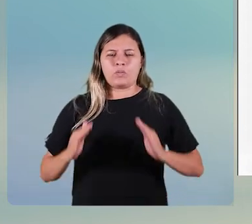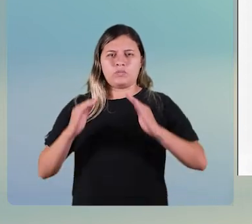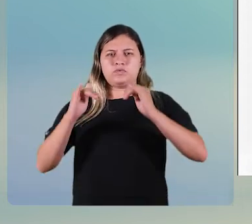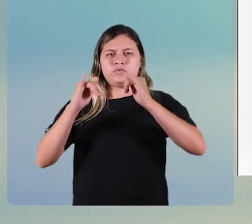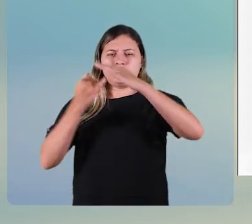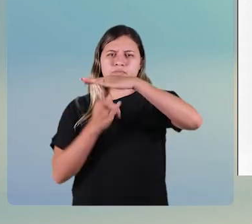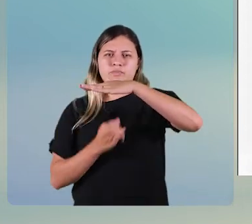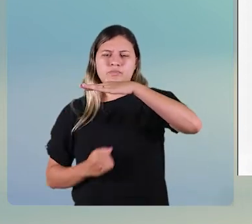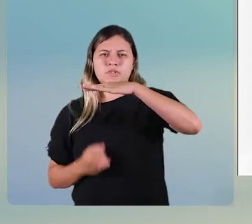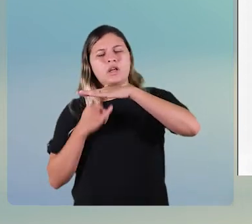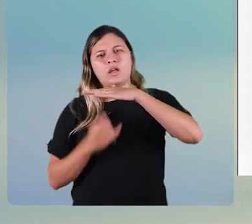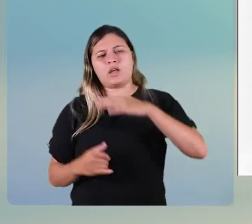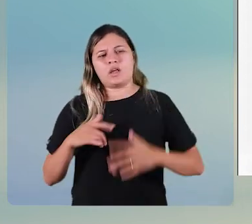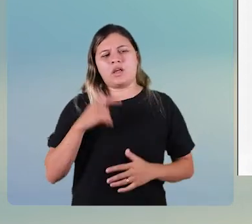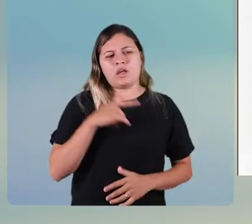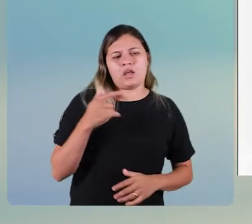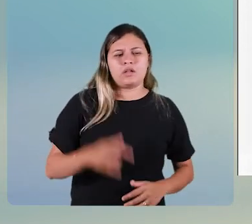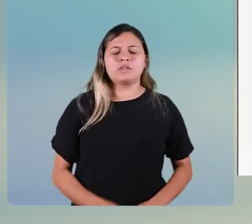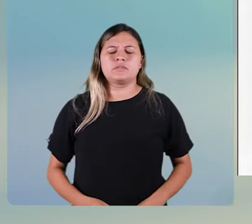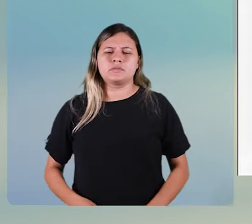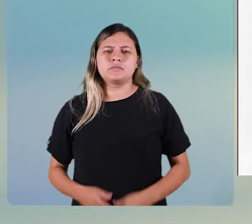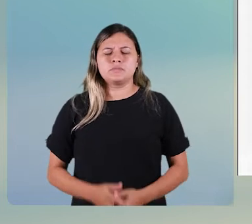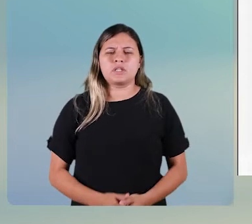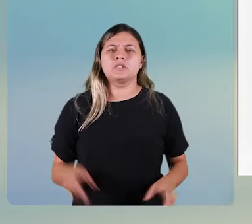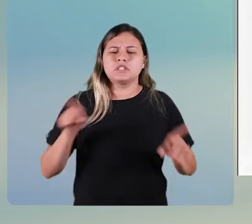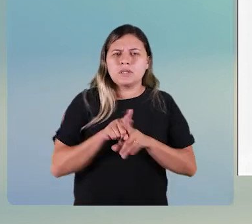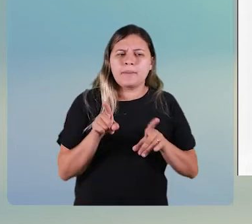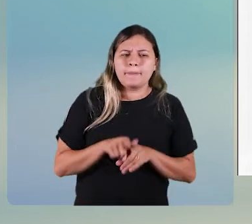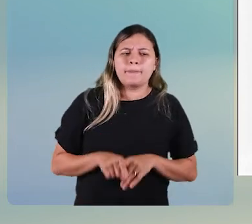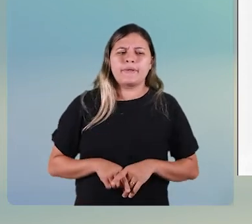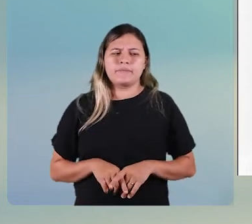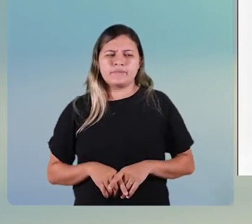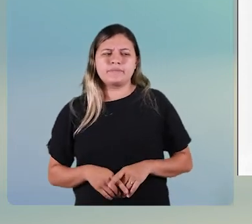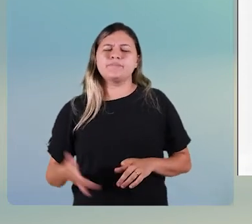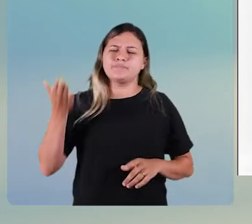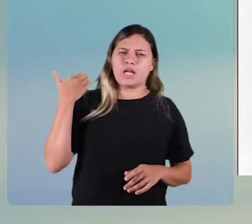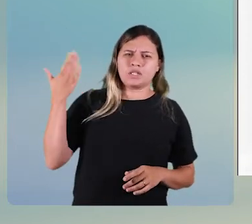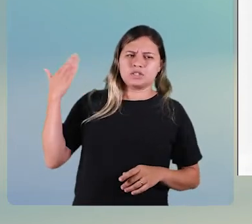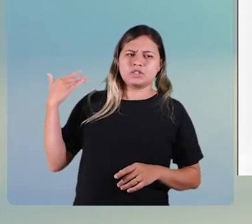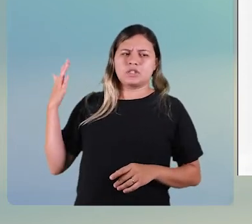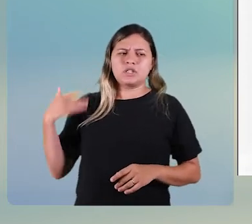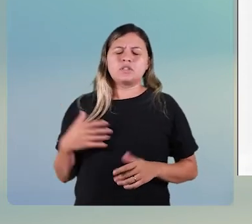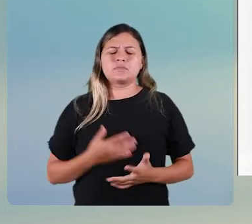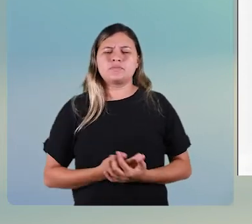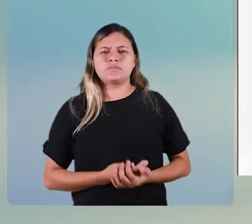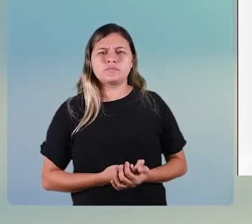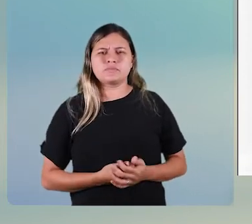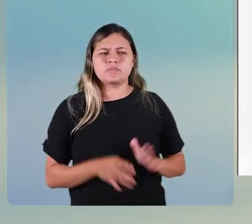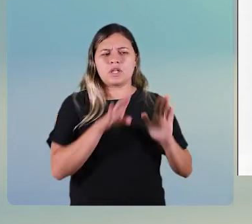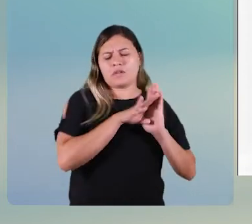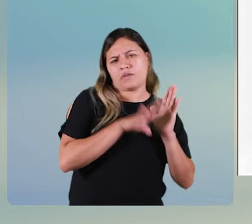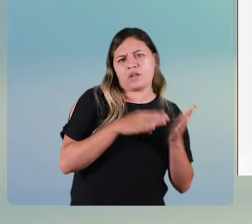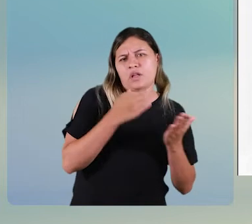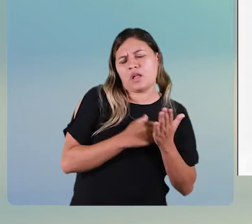pessoal, será que ela é uma boa alternativa, né? Ela também, diga-se de passagem, ela é classificada como